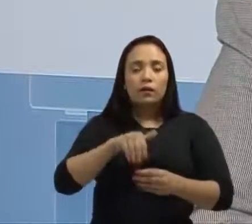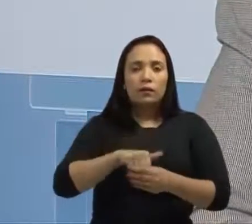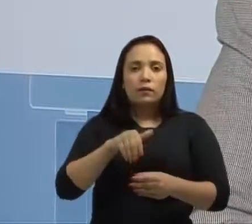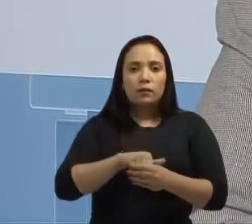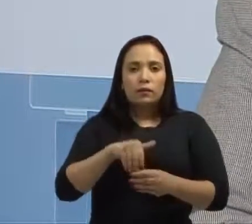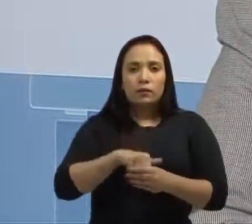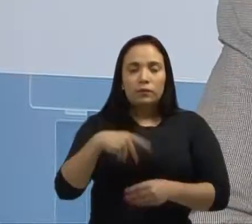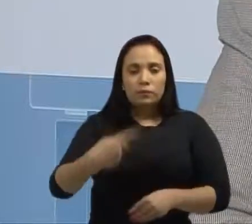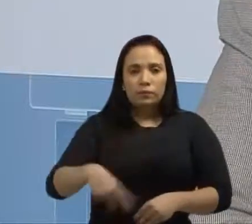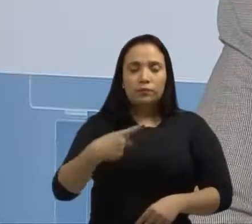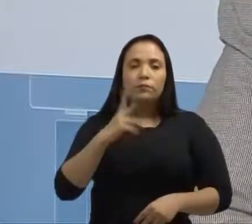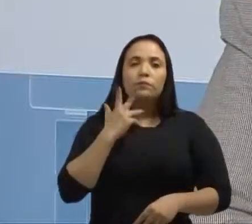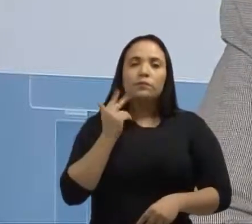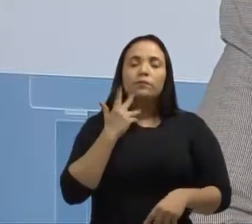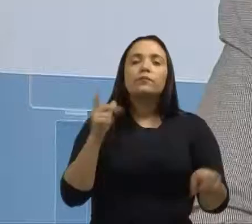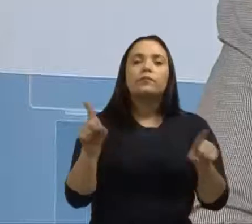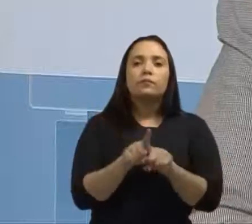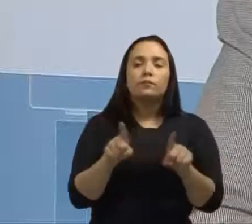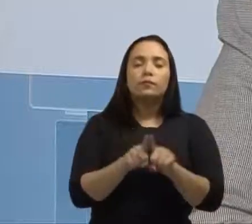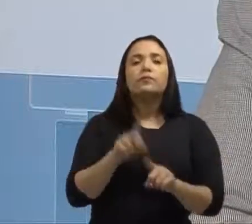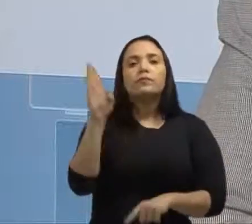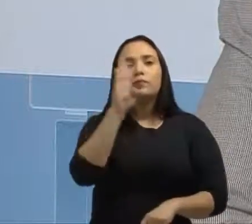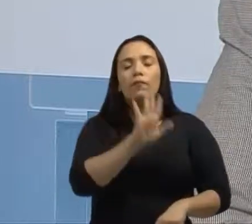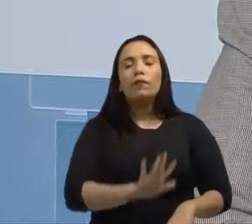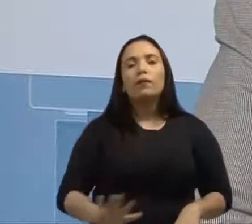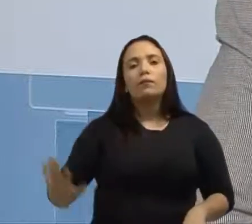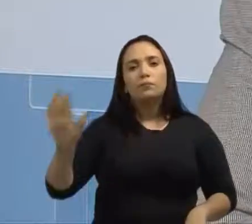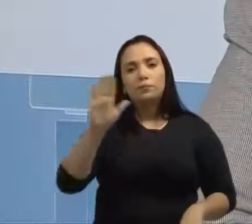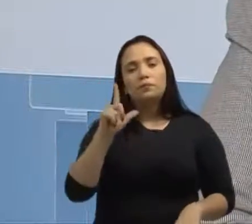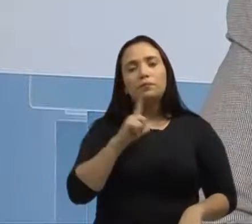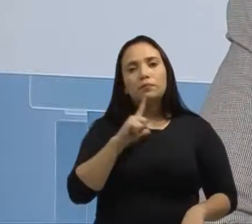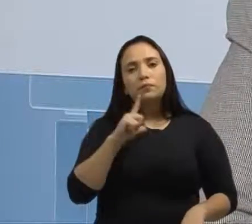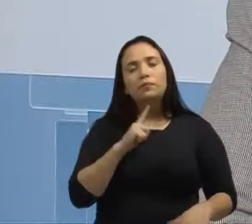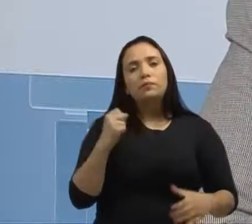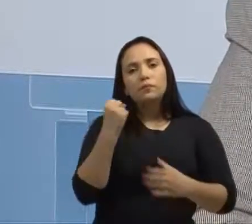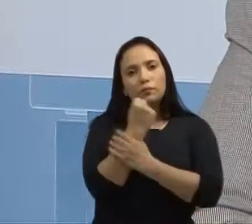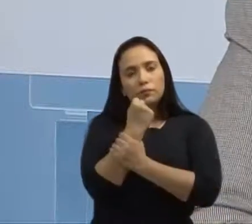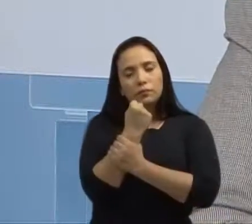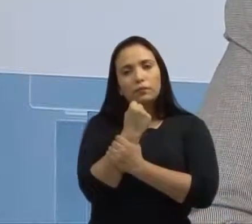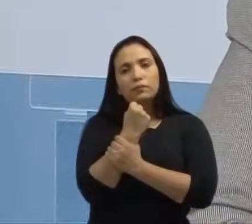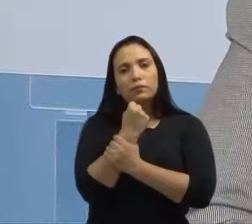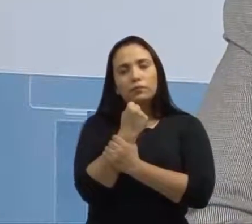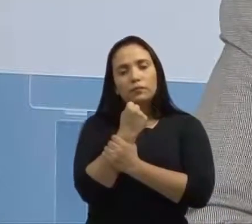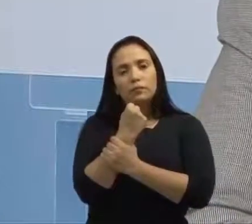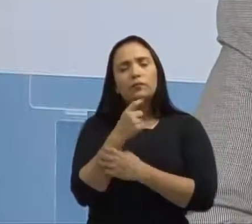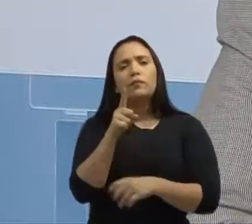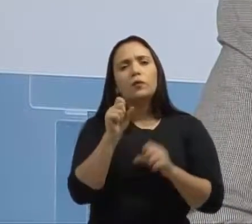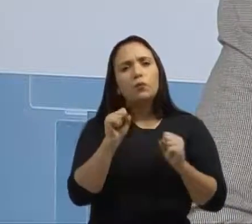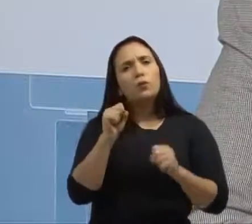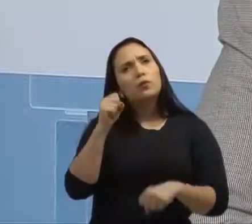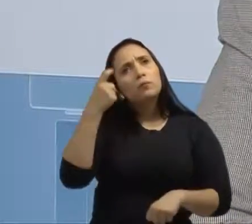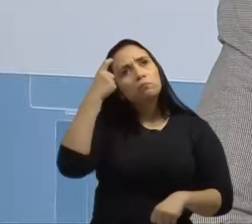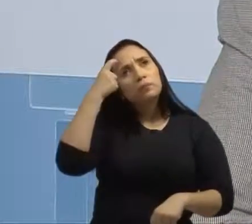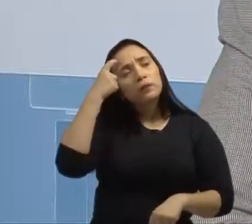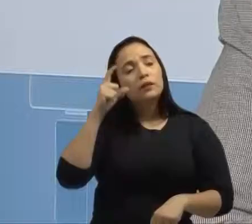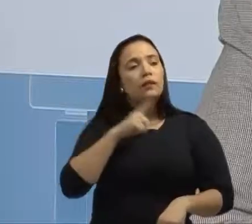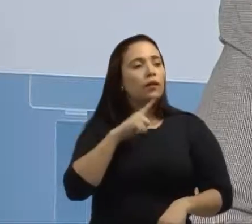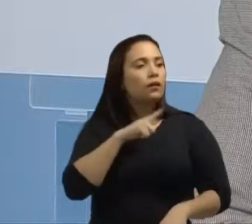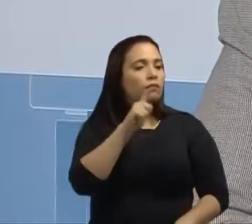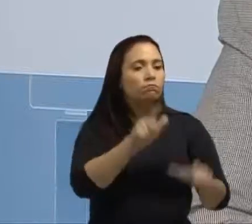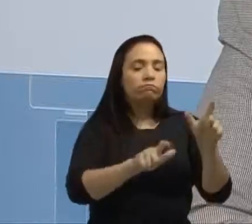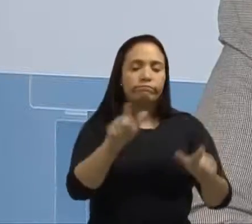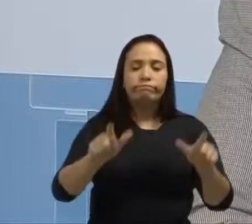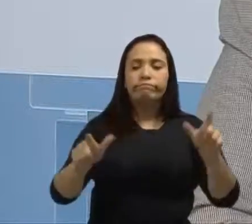não só aqui no Ceará, como no resto do país, explorando a insegurança, né? Você pode imaginar a quantidade de pessoas